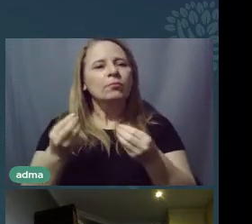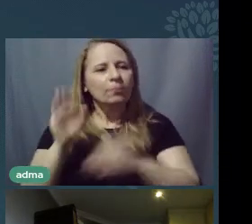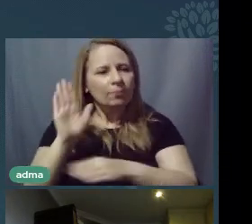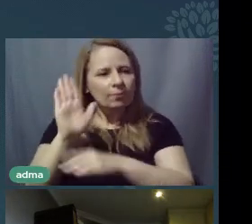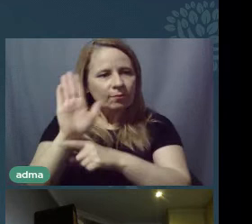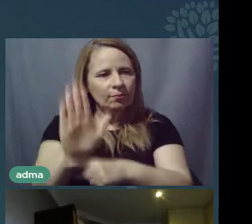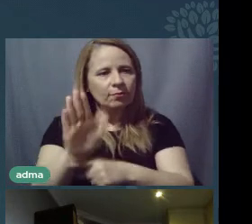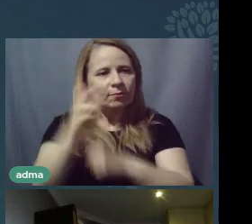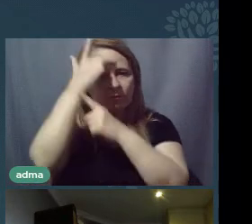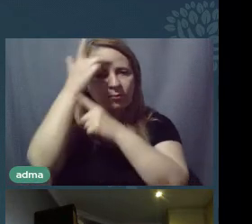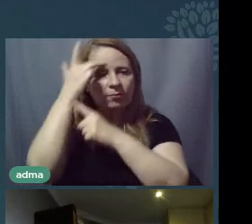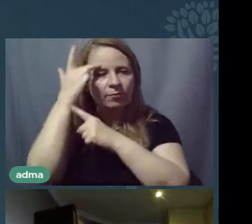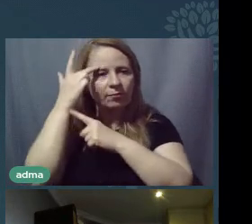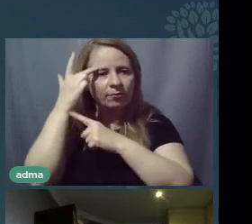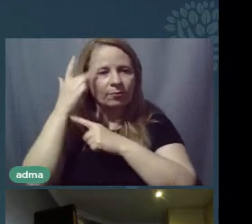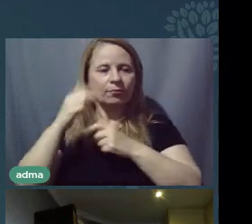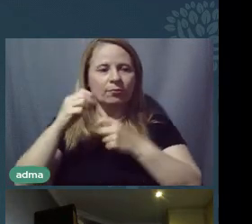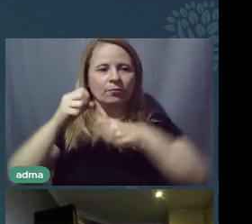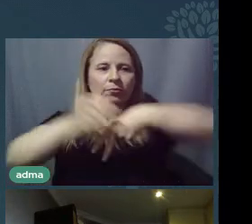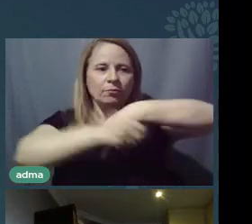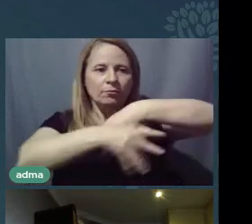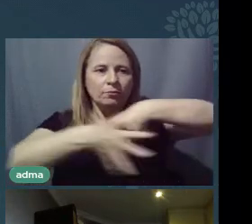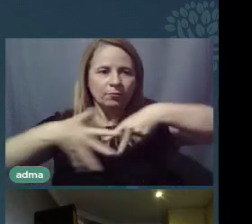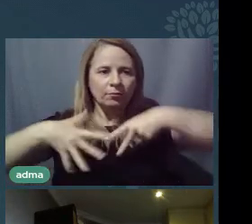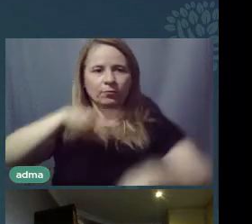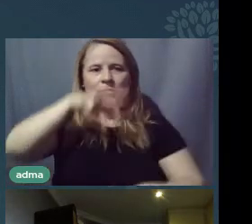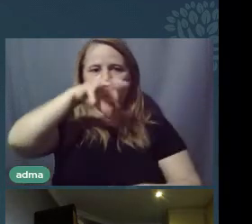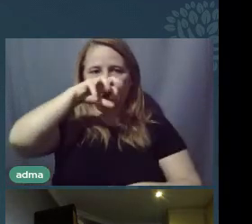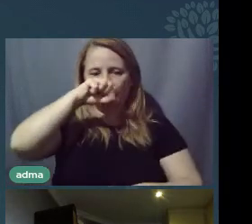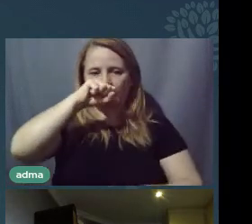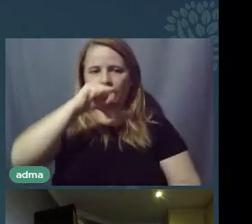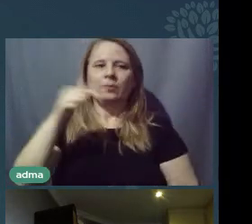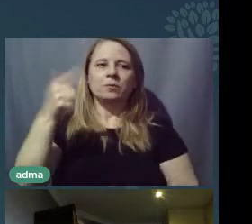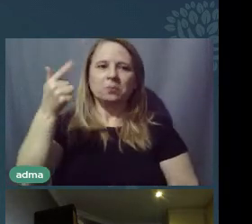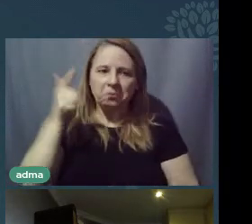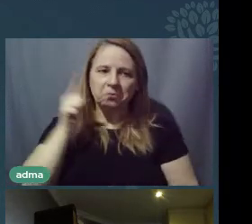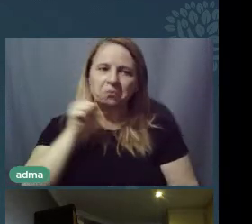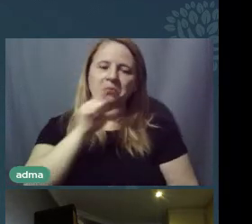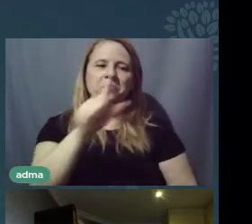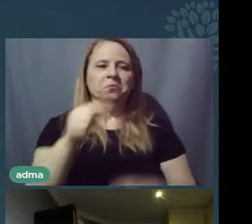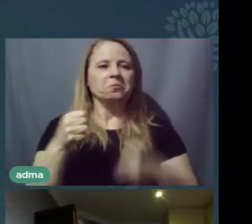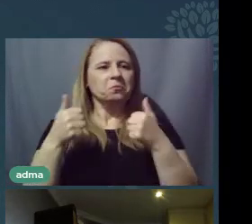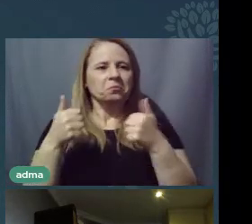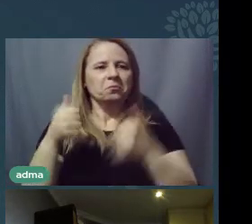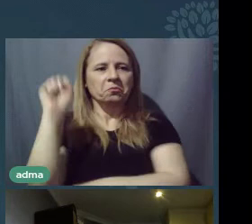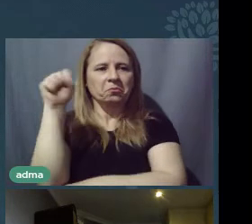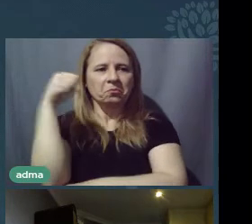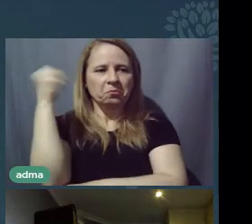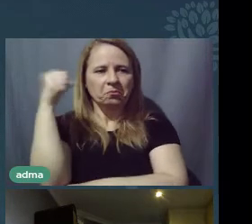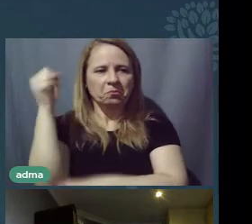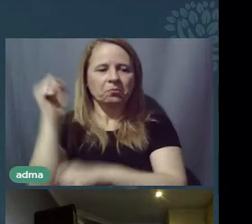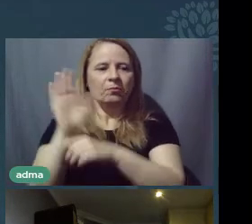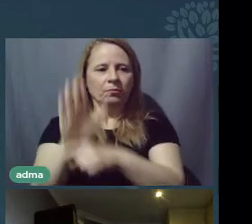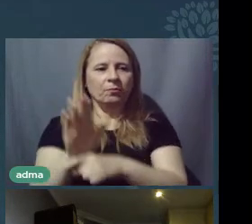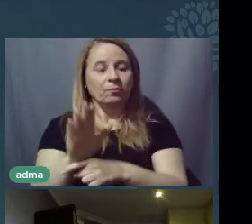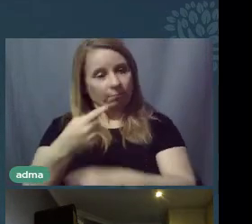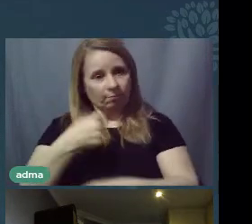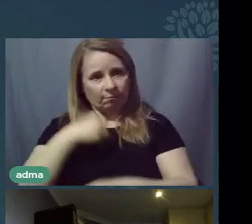a funcionalidade dos pacientes, tá? Então, eu fiquei incumbida aí de